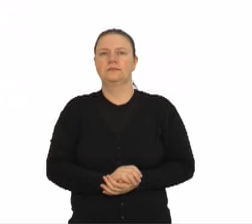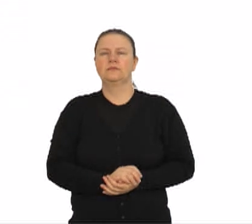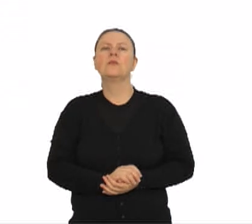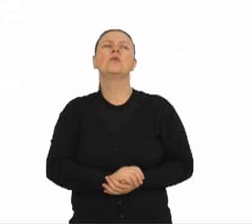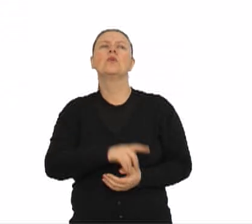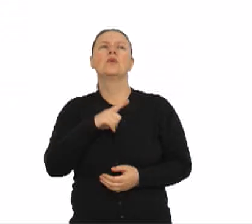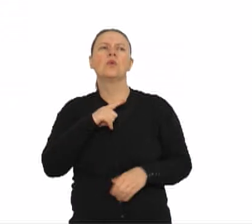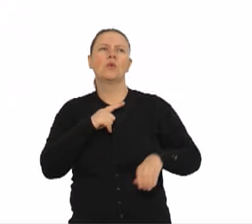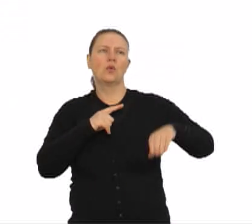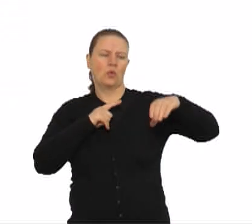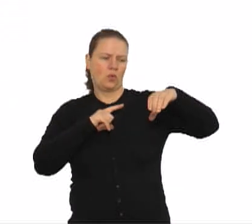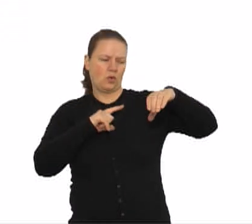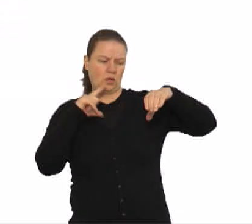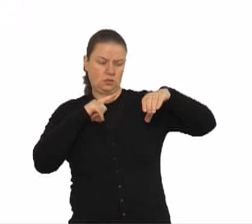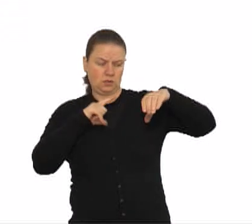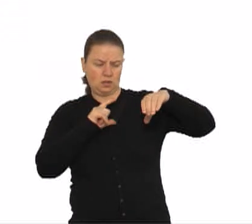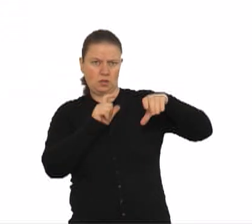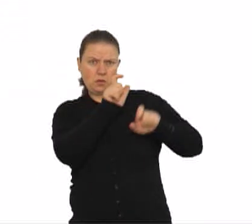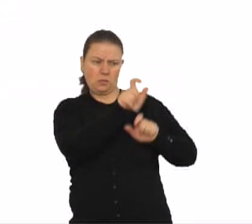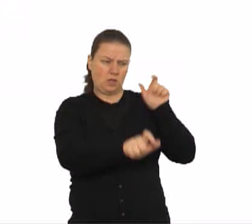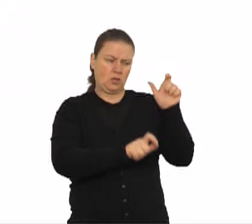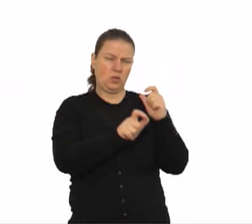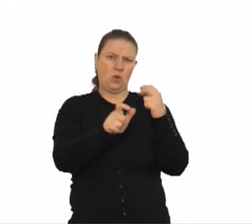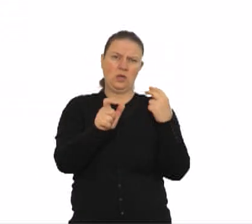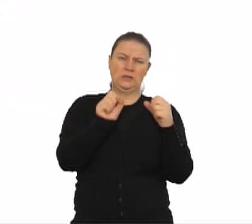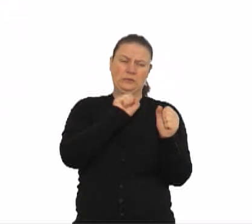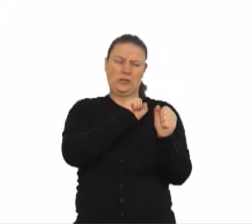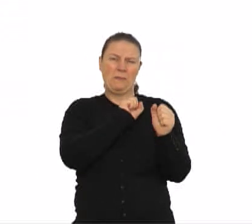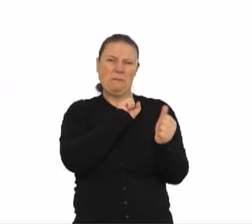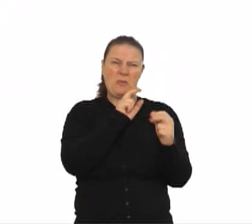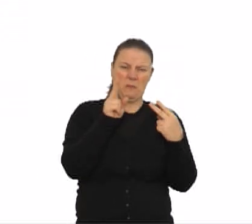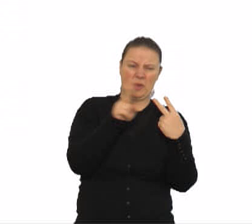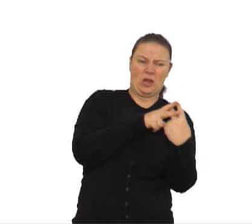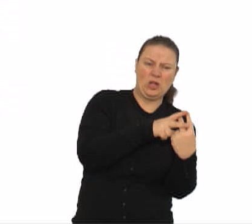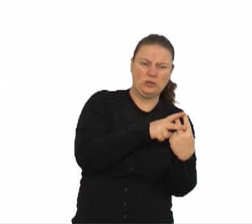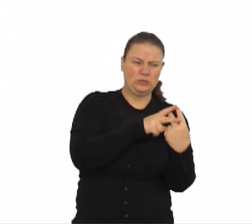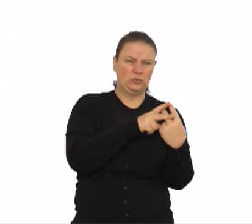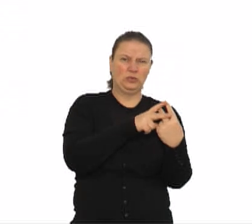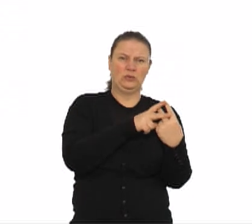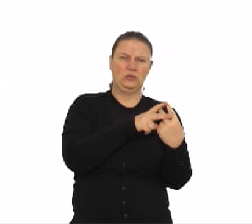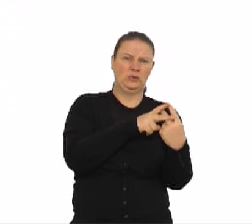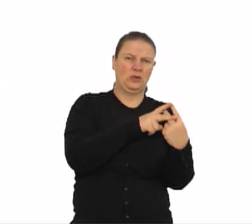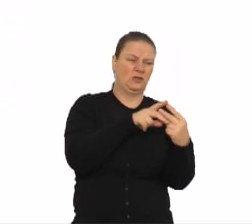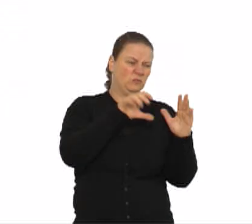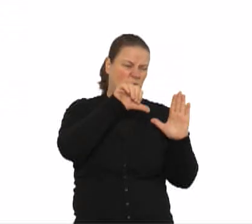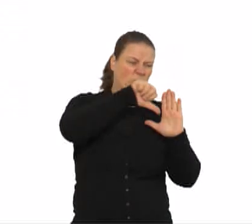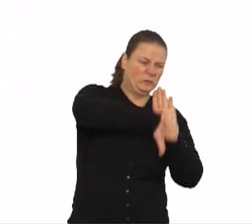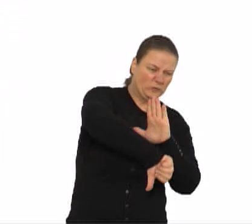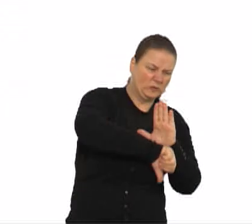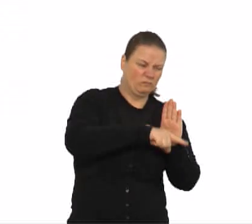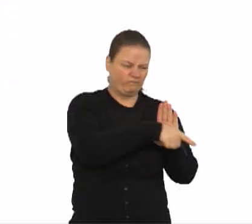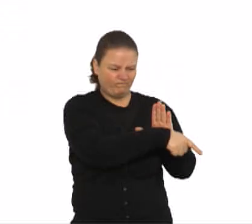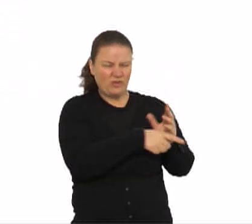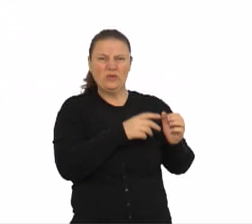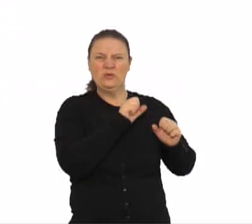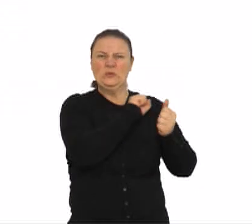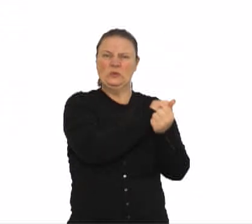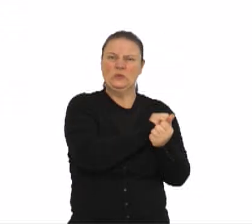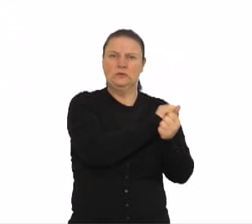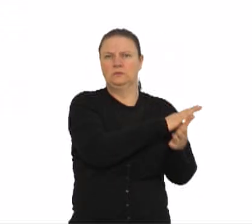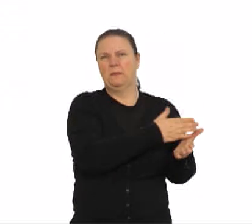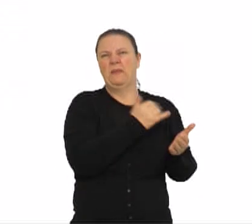Observem que no fundo tem uns prisioneiros que só conseguem ver o fundo da caverna. Dali tem um fogo, e